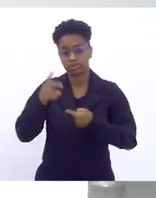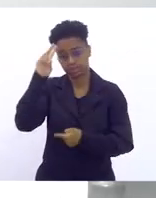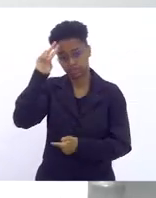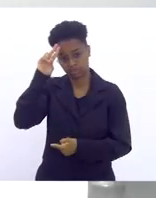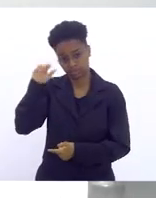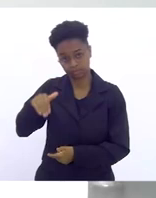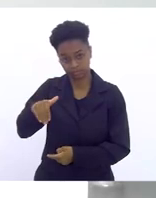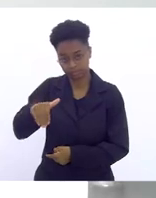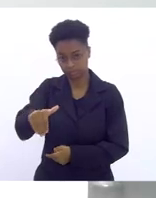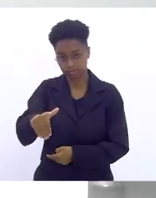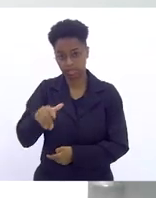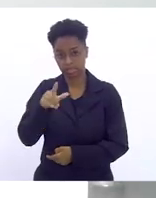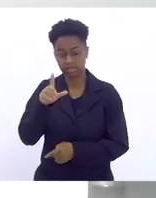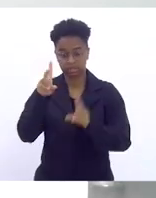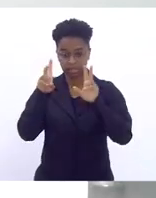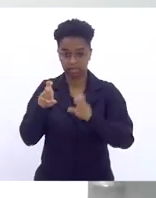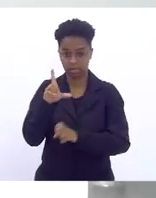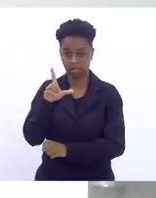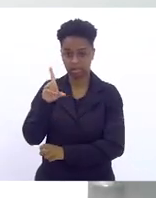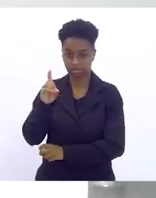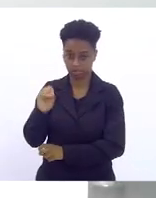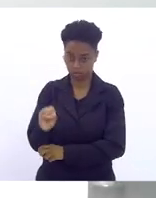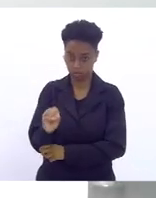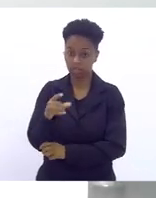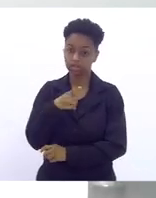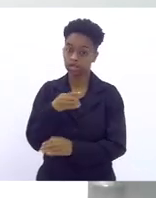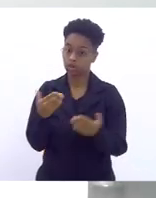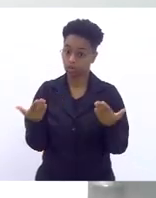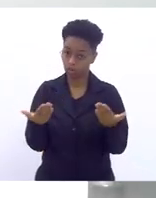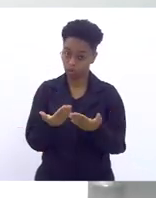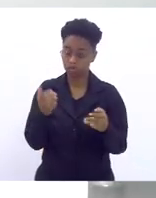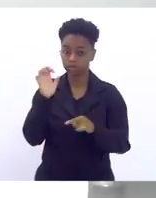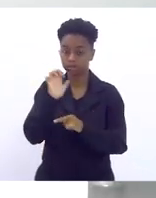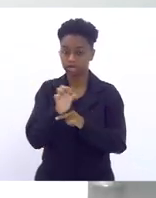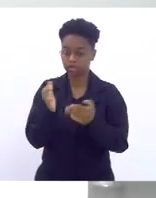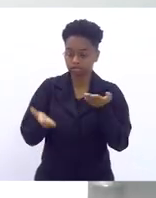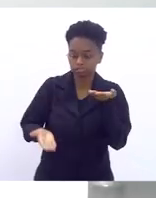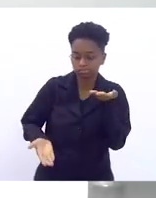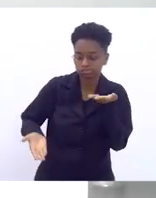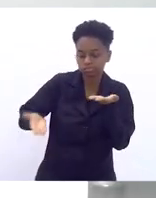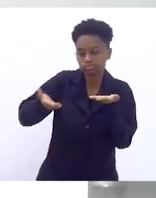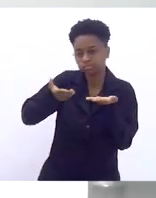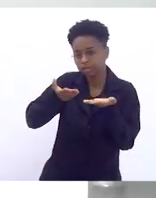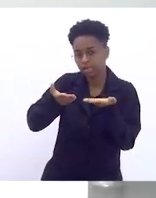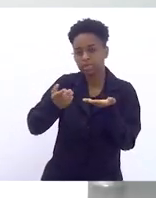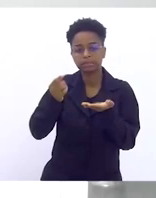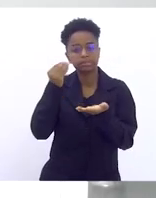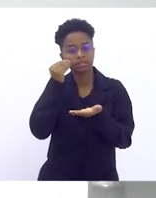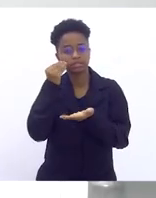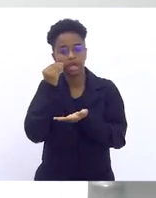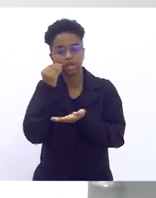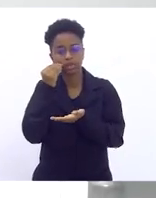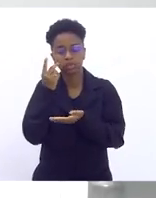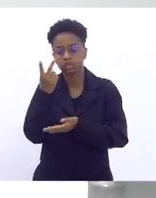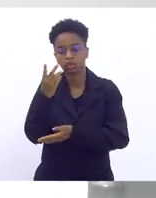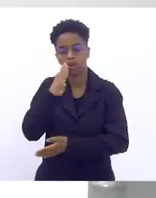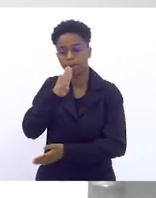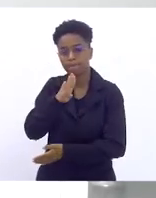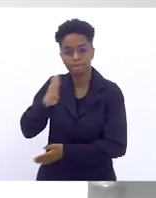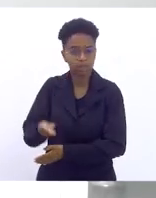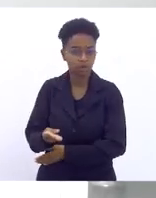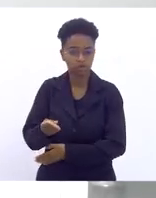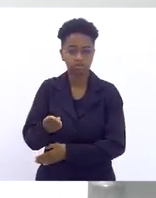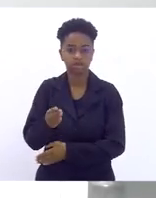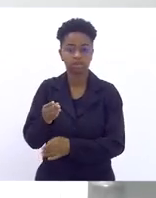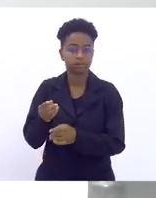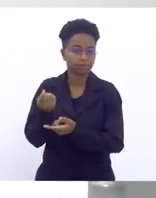a questão da LDO temos hoje um estado equilibrado com a previsão de superar esses dois bi Mas a partir do ano que vem nós